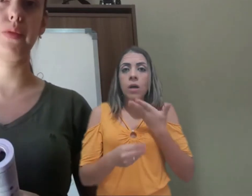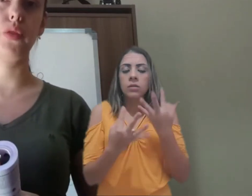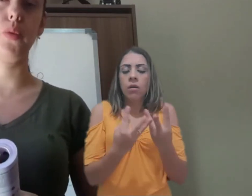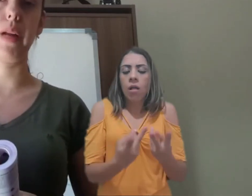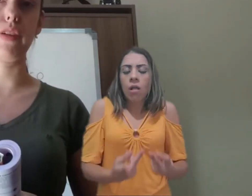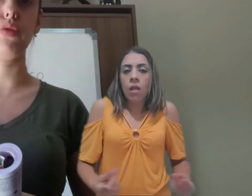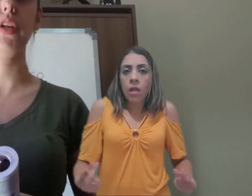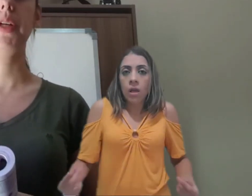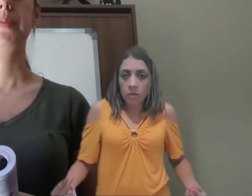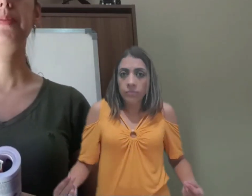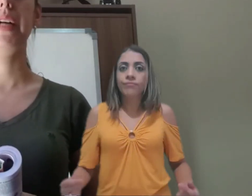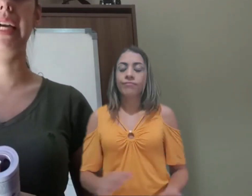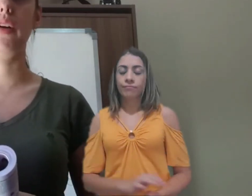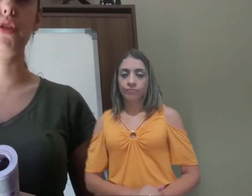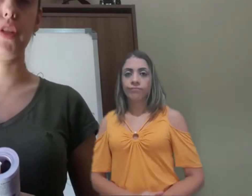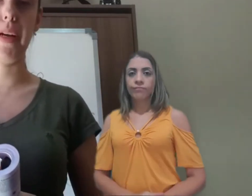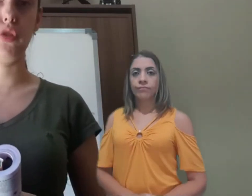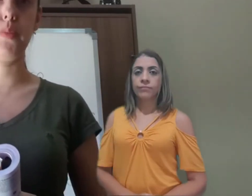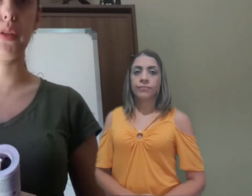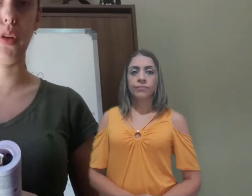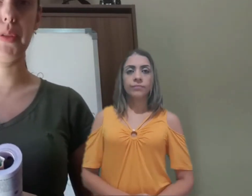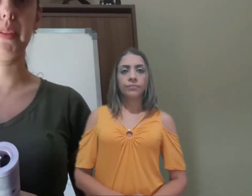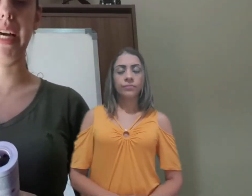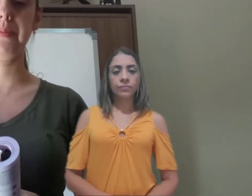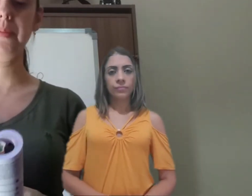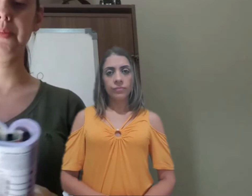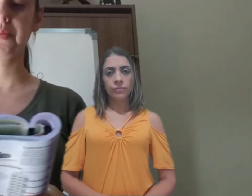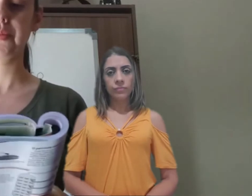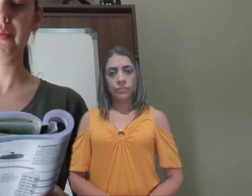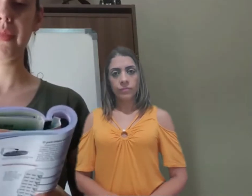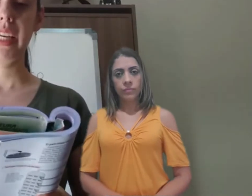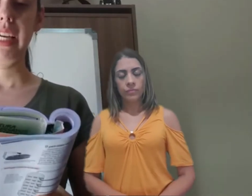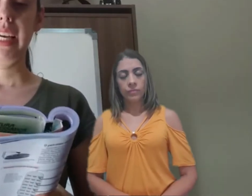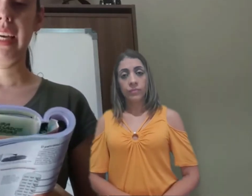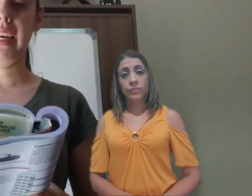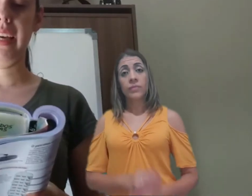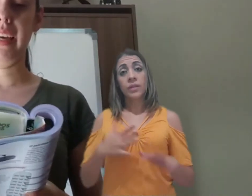mais rápido que o plástico obtido a partir do petróleo, tá?